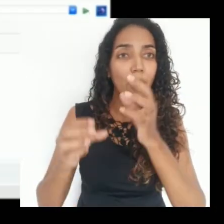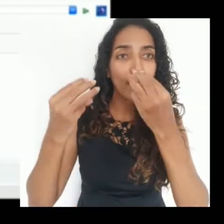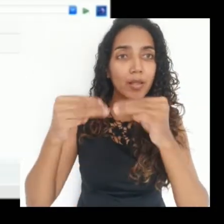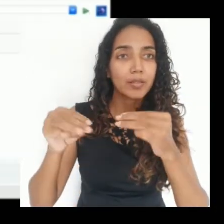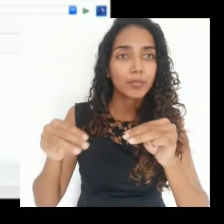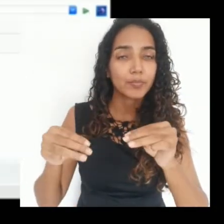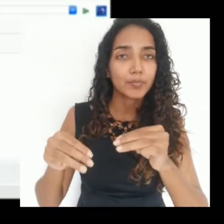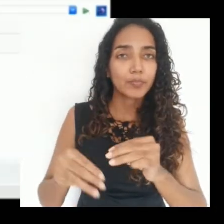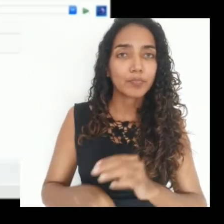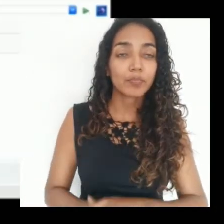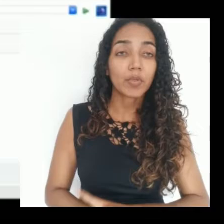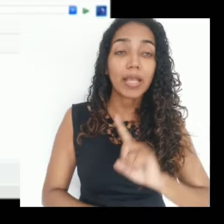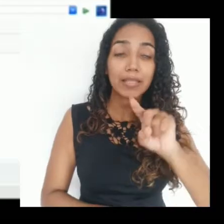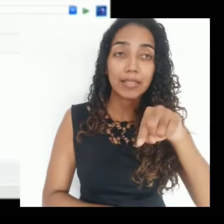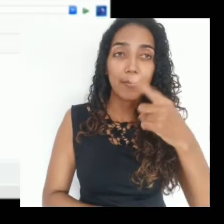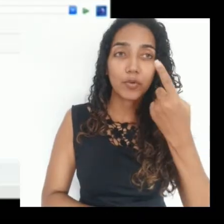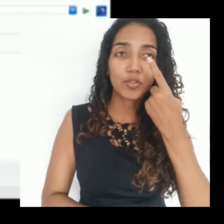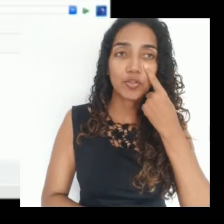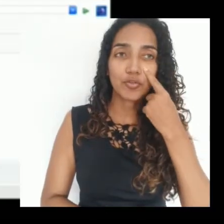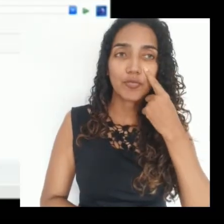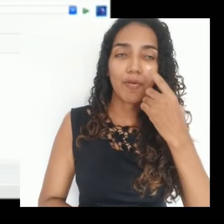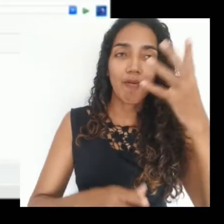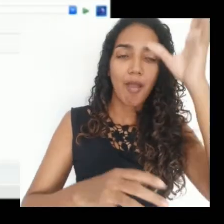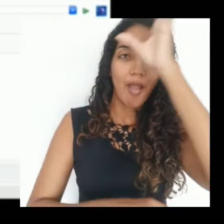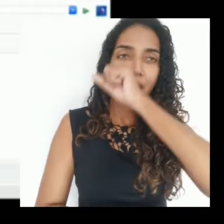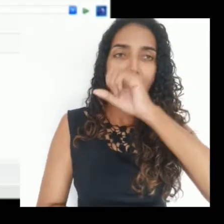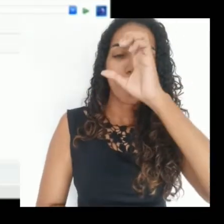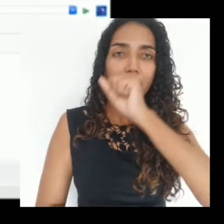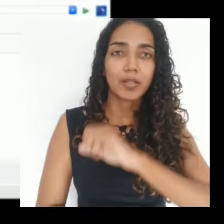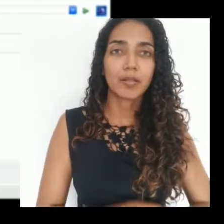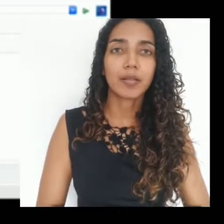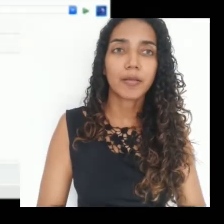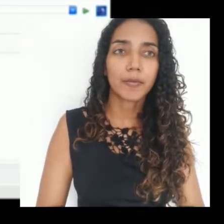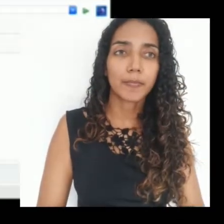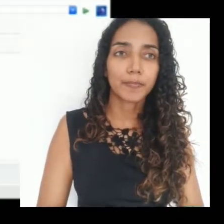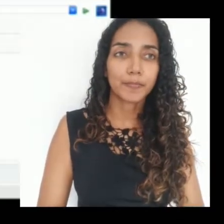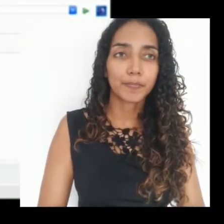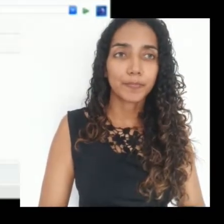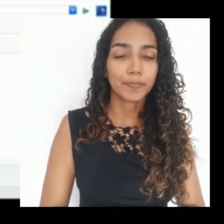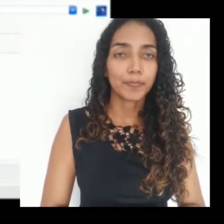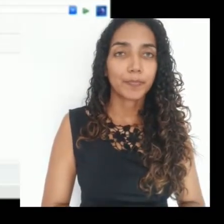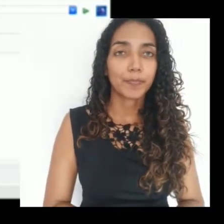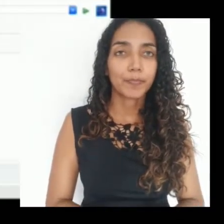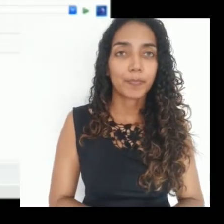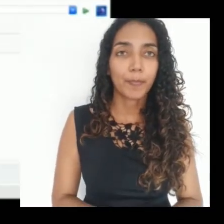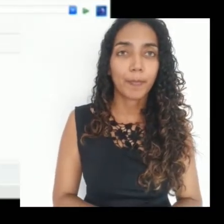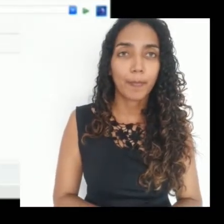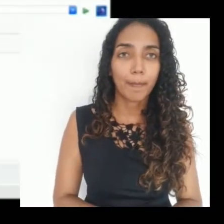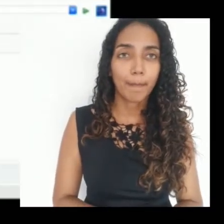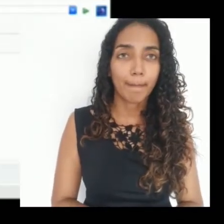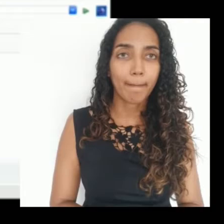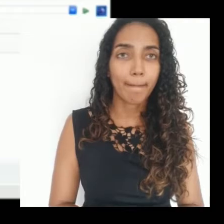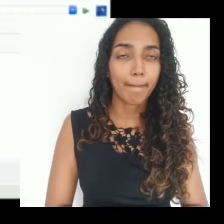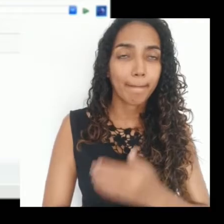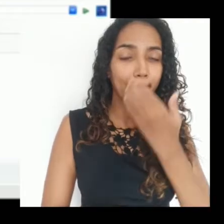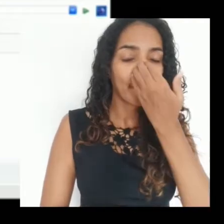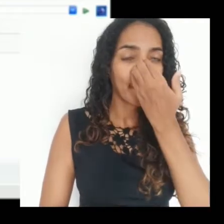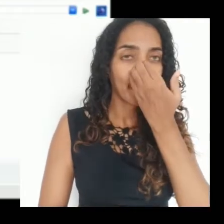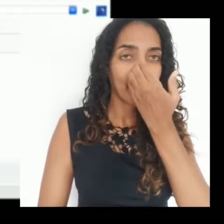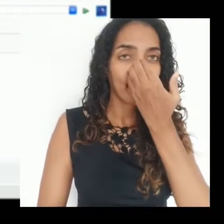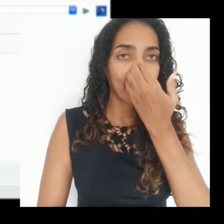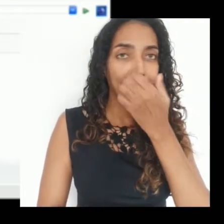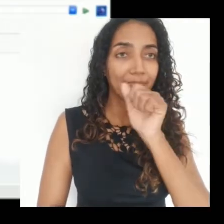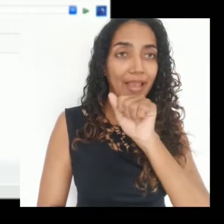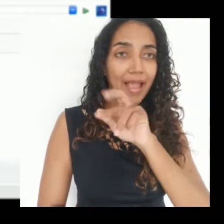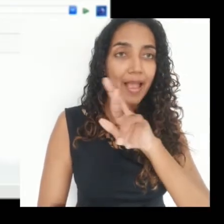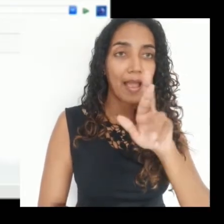A gente depois vai aprender, não se preocupem com isso aí, a relist, que é uma das implementações de uma lista em Java,